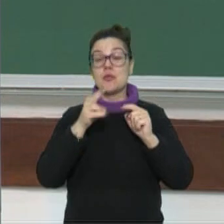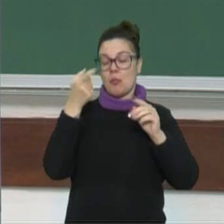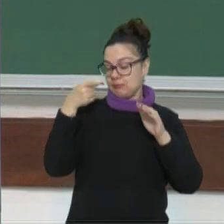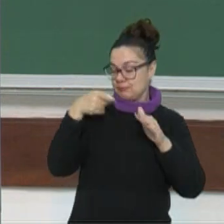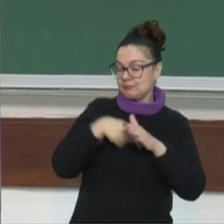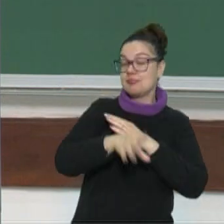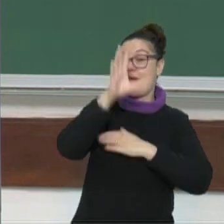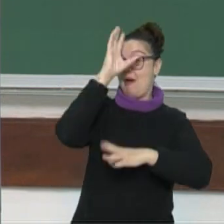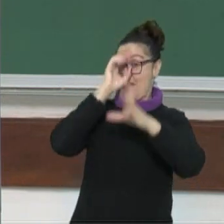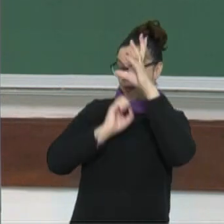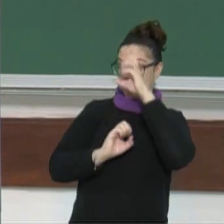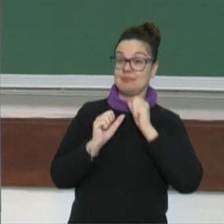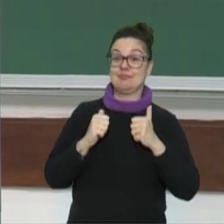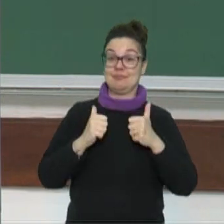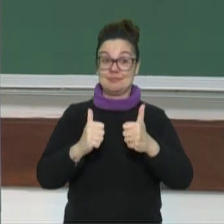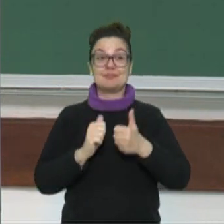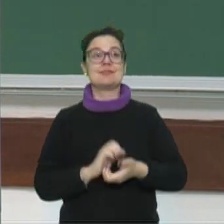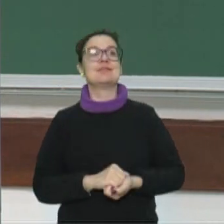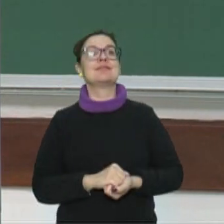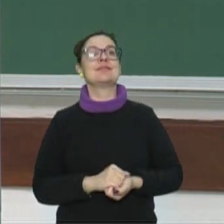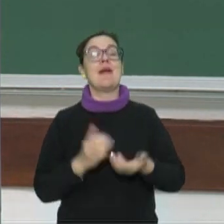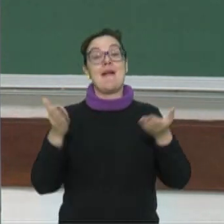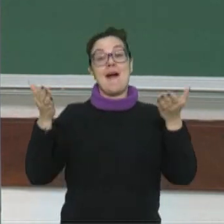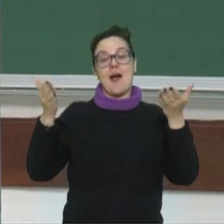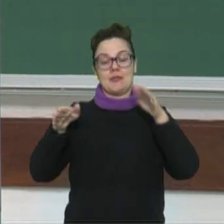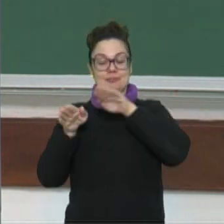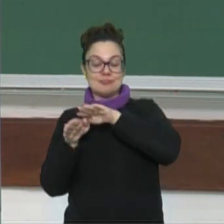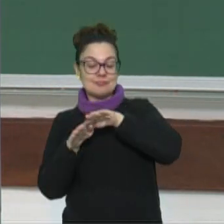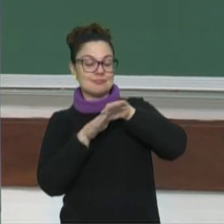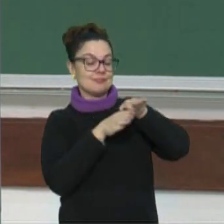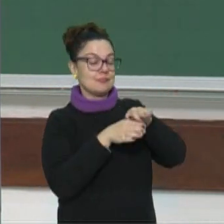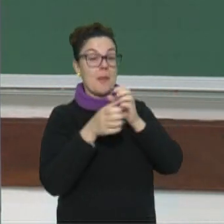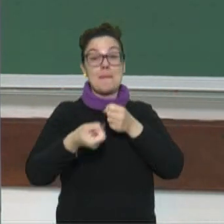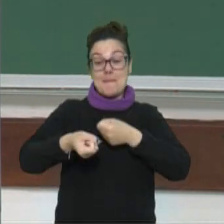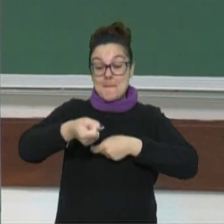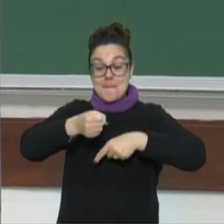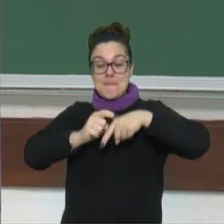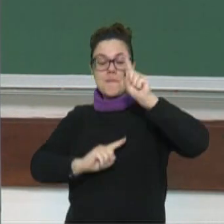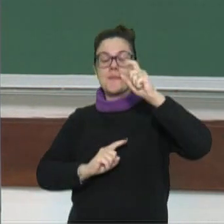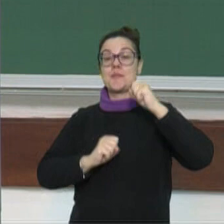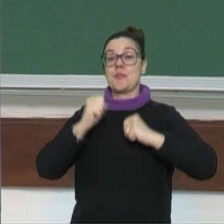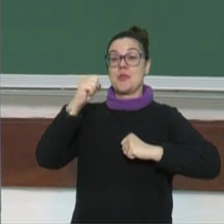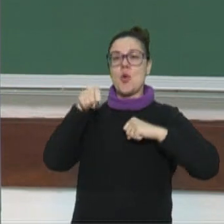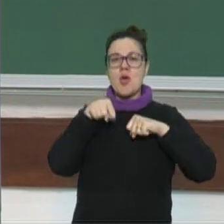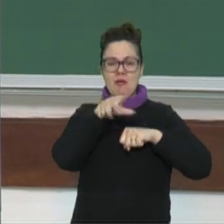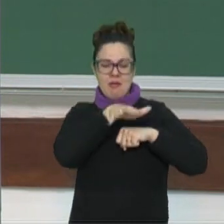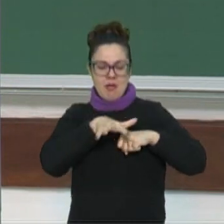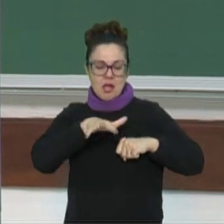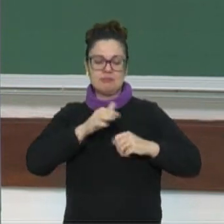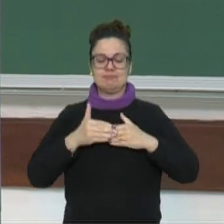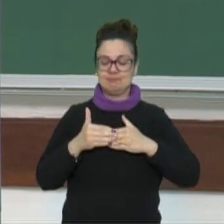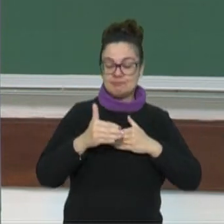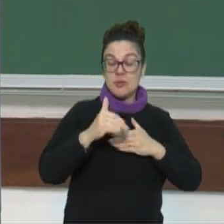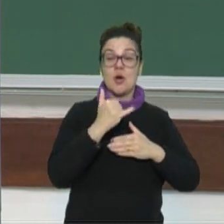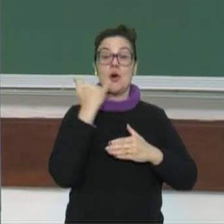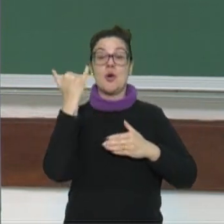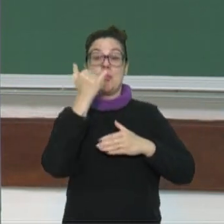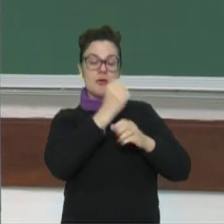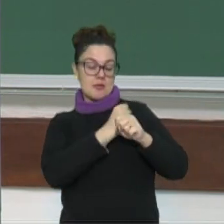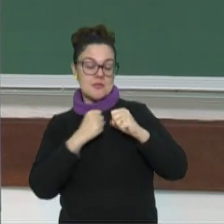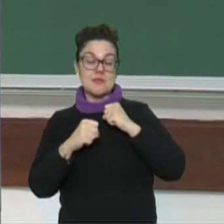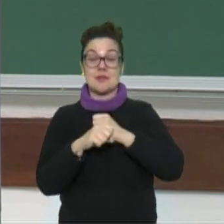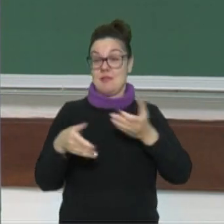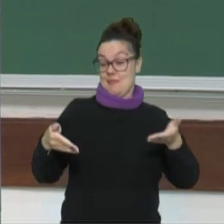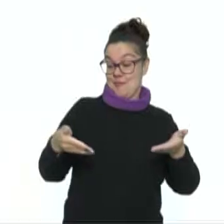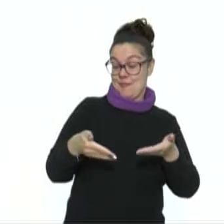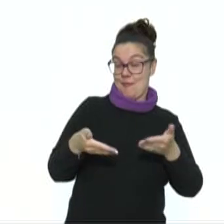aprofundar o seu conhecimento. E vamos agora para a Revolução Industrial, esse processo tão importante para a sociedade